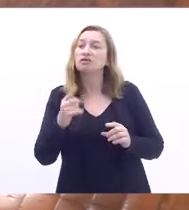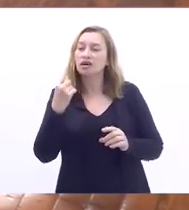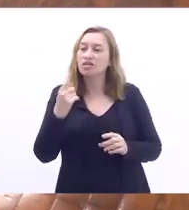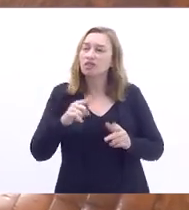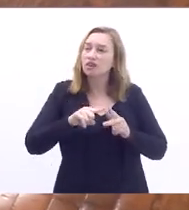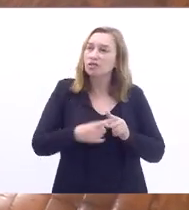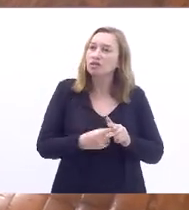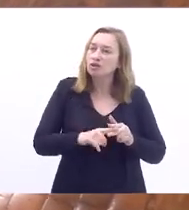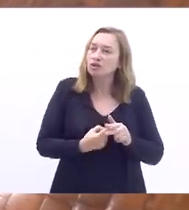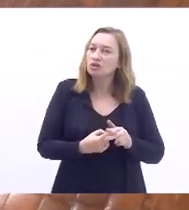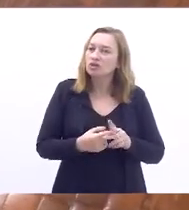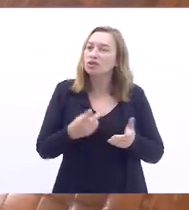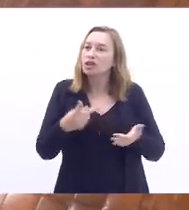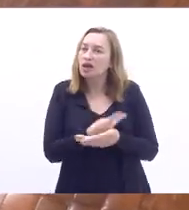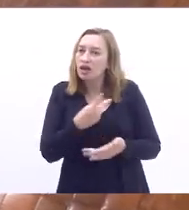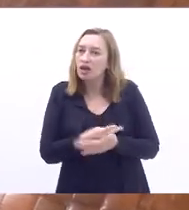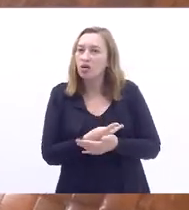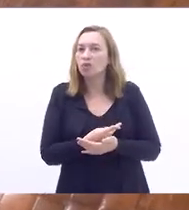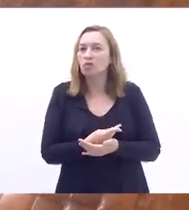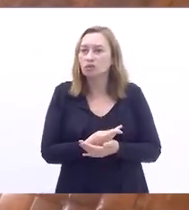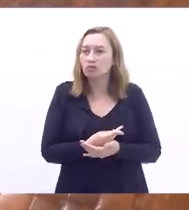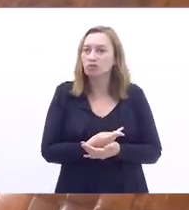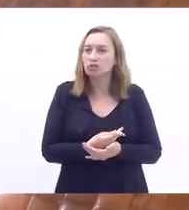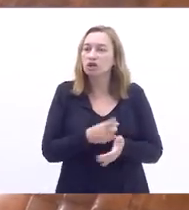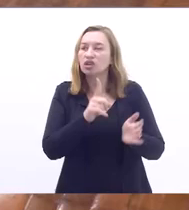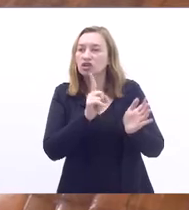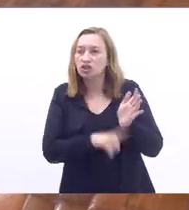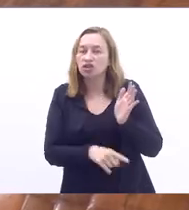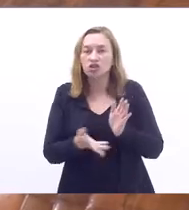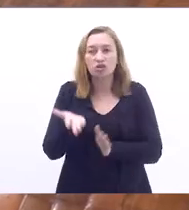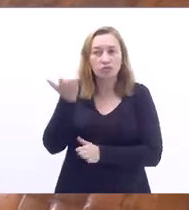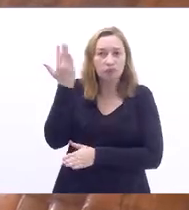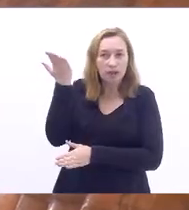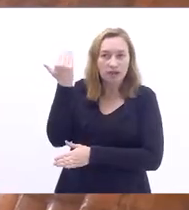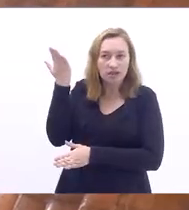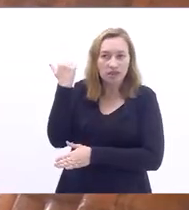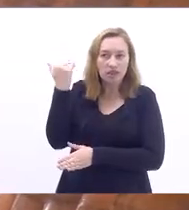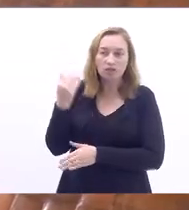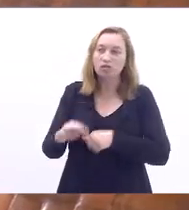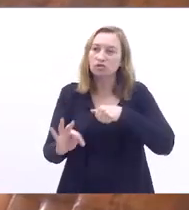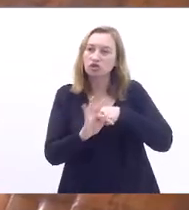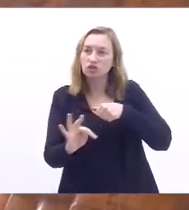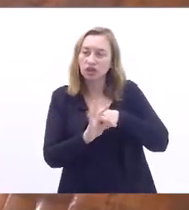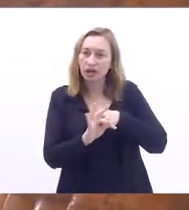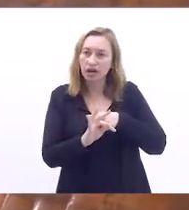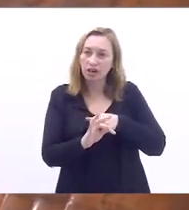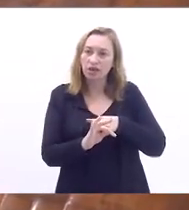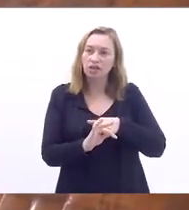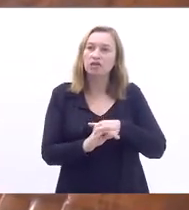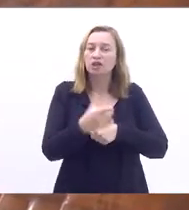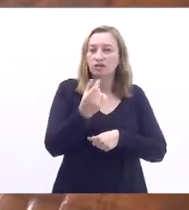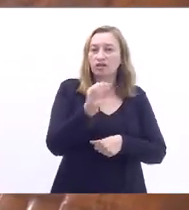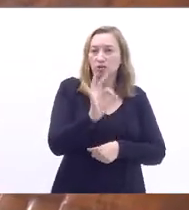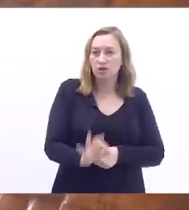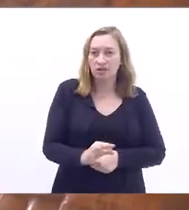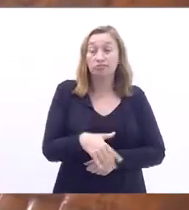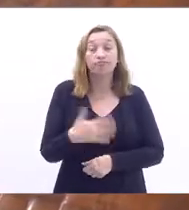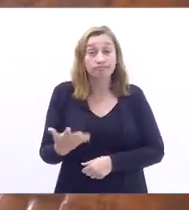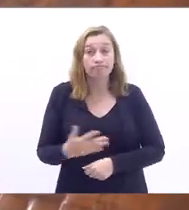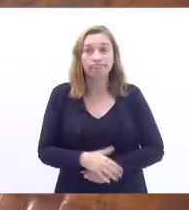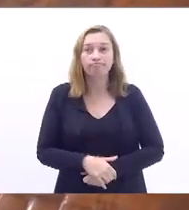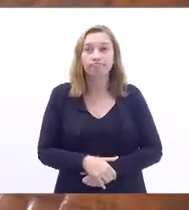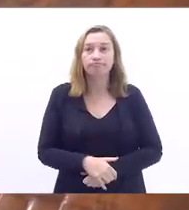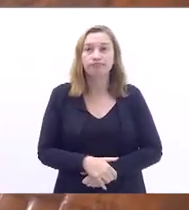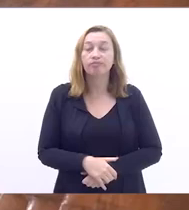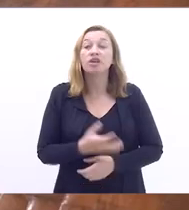inclusive que situações que quebra de isonomia lá atrás Quando os técnicos lá levar um tombo de vinte por cento